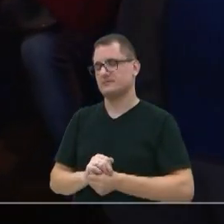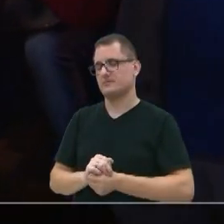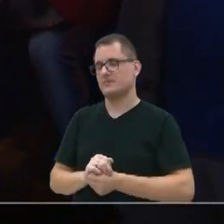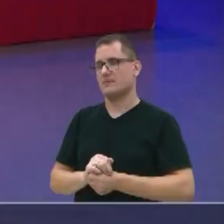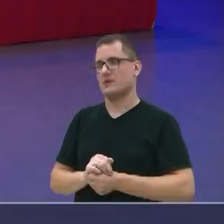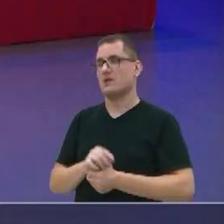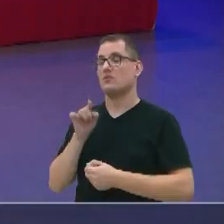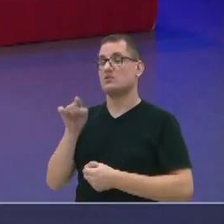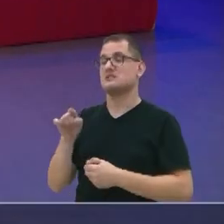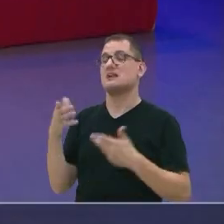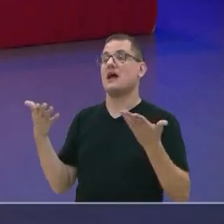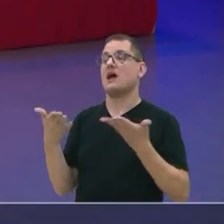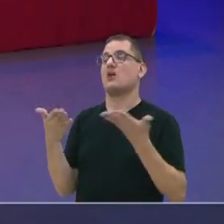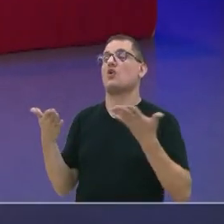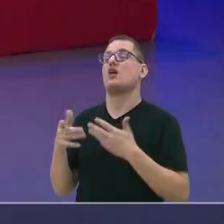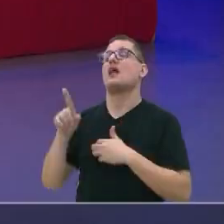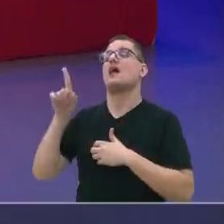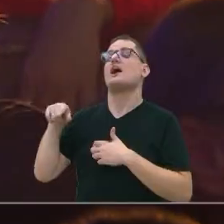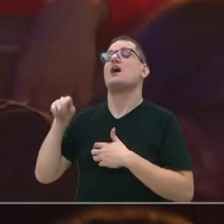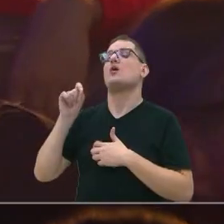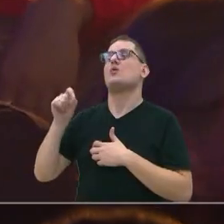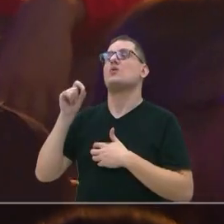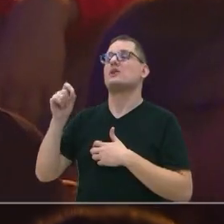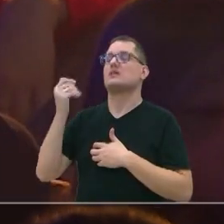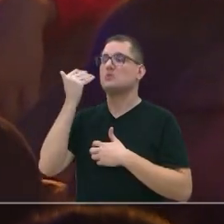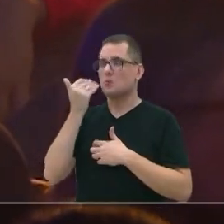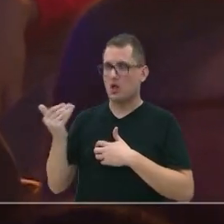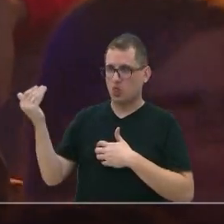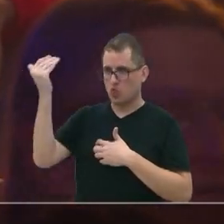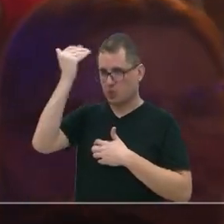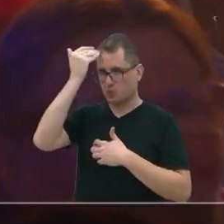você já é um adulto.